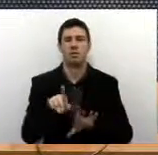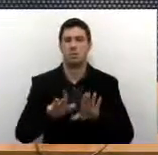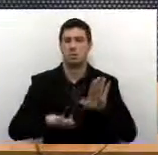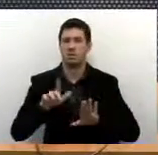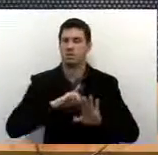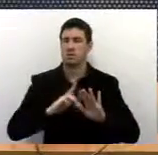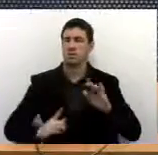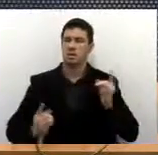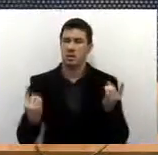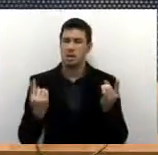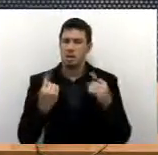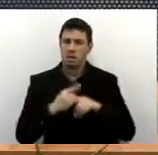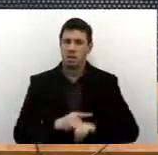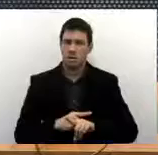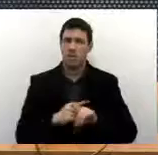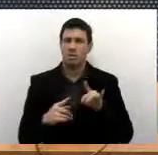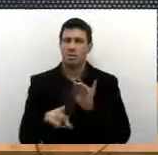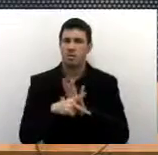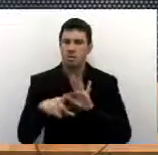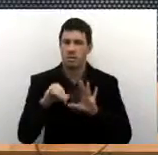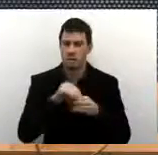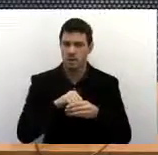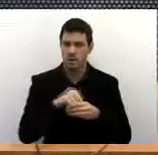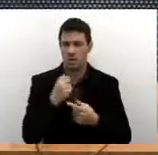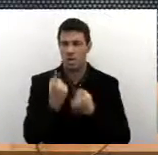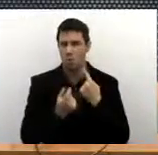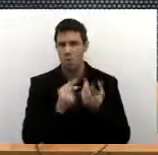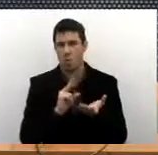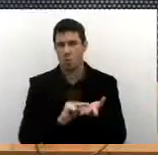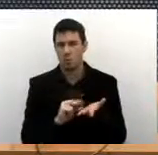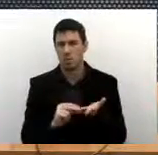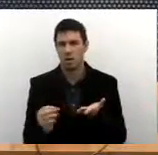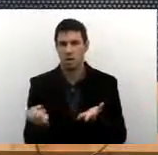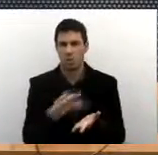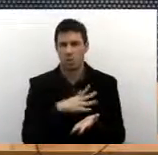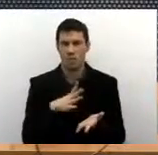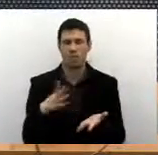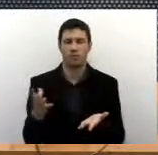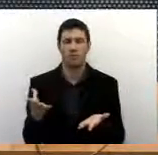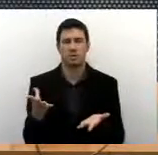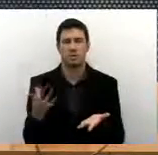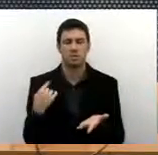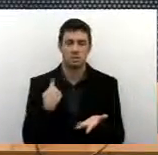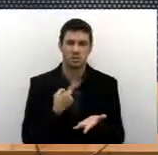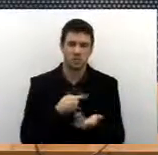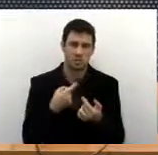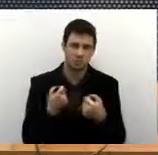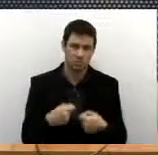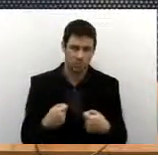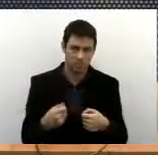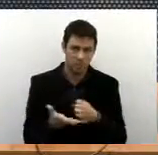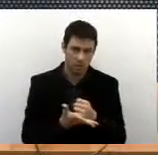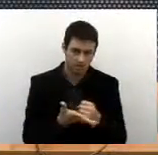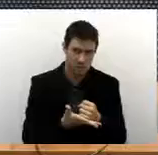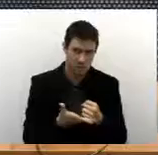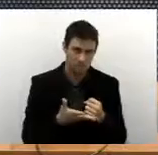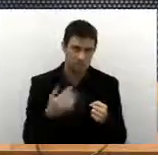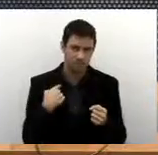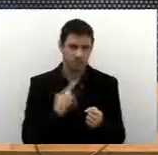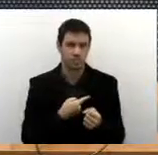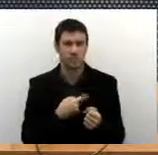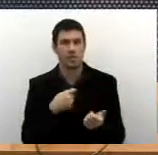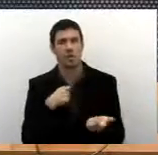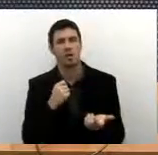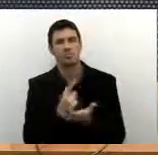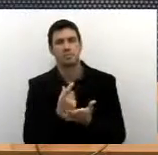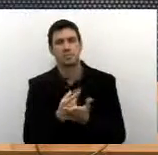com algum artigo novo, alguma lei nova. Então, basicamente, a nossa aquisição